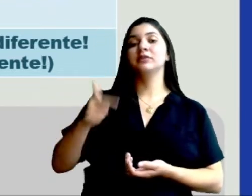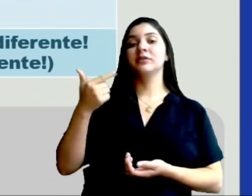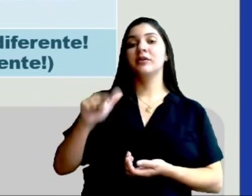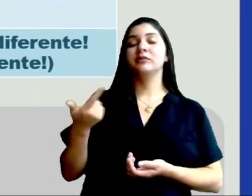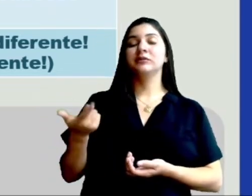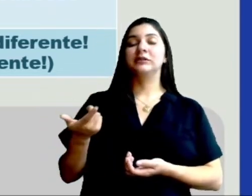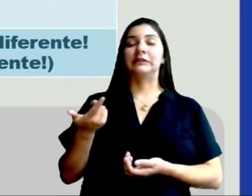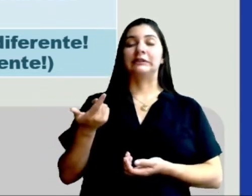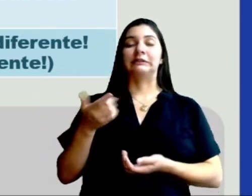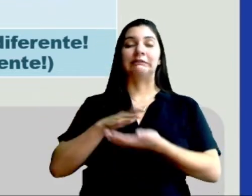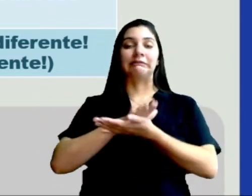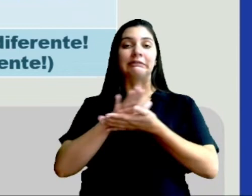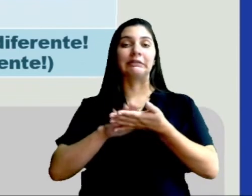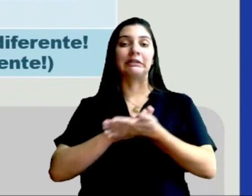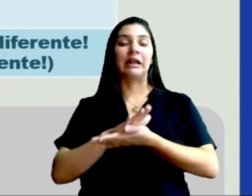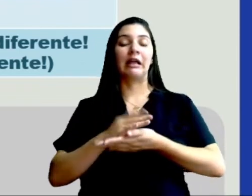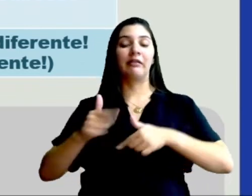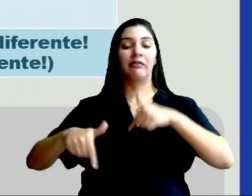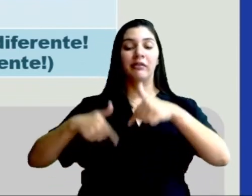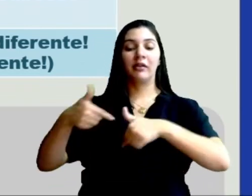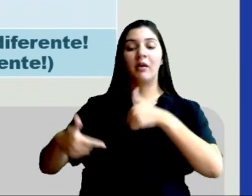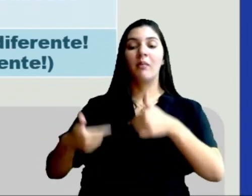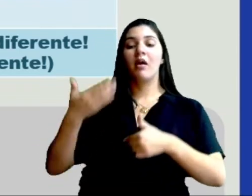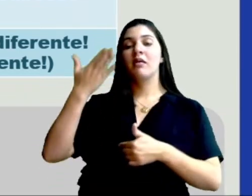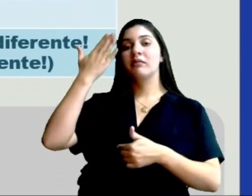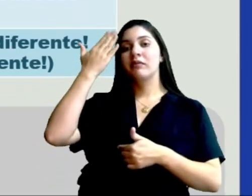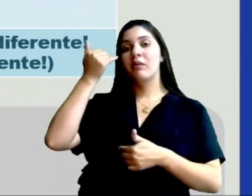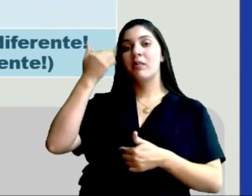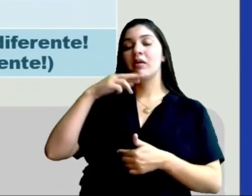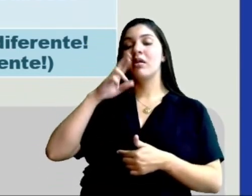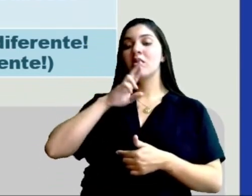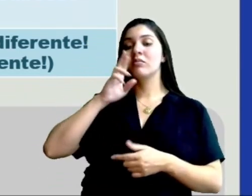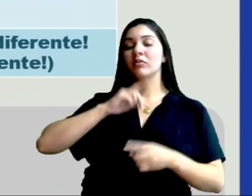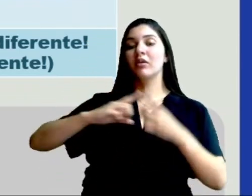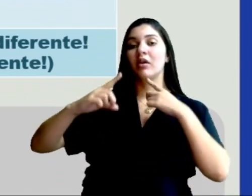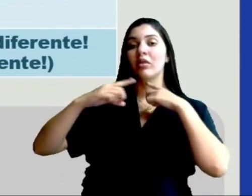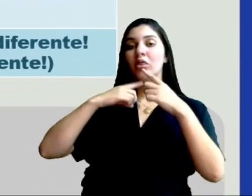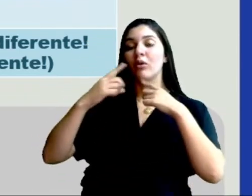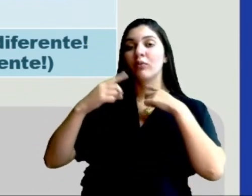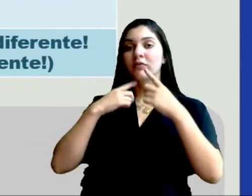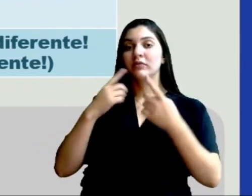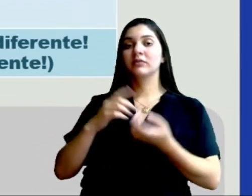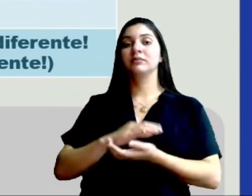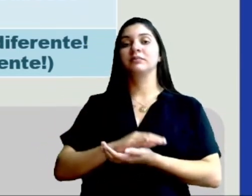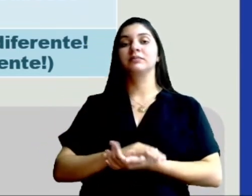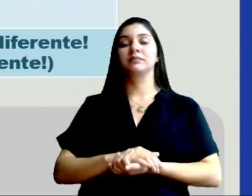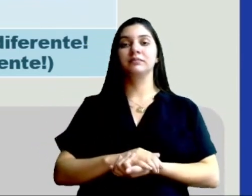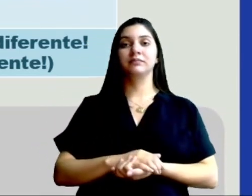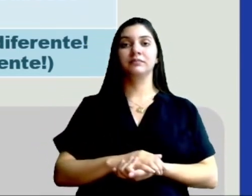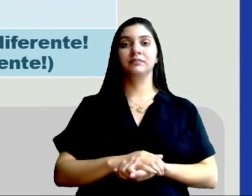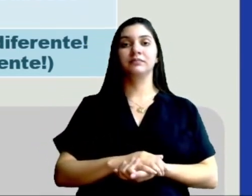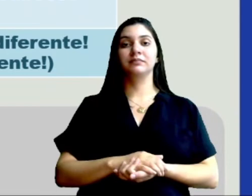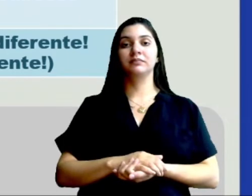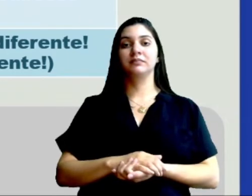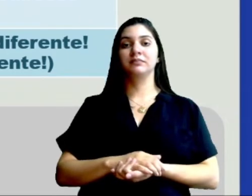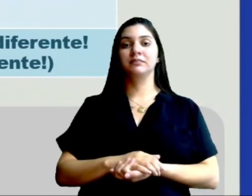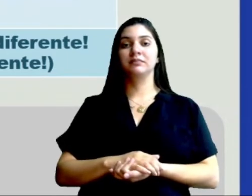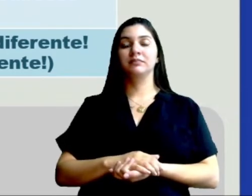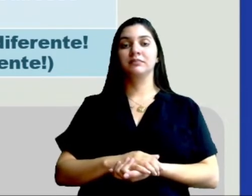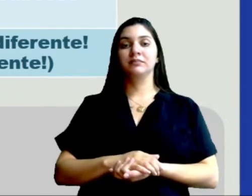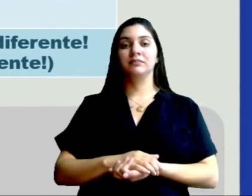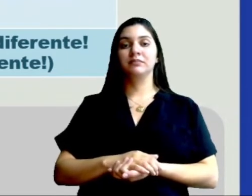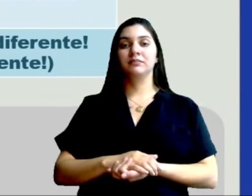nenhum empregado que soubesse responder minhas dúvidas. E ojalá pudiera volver em el tiempo